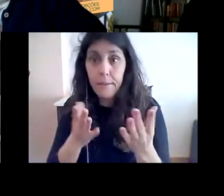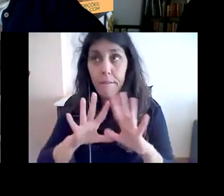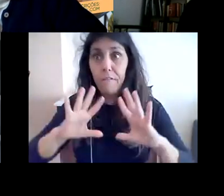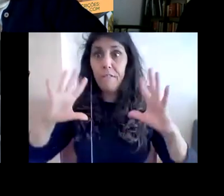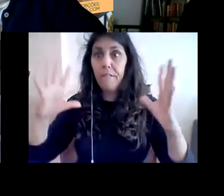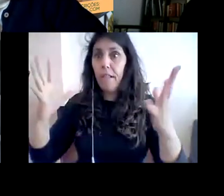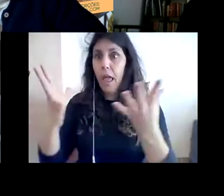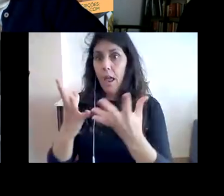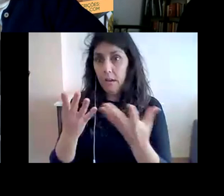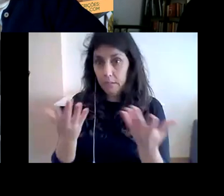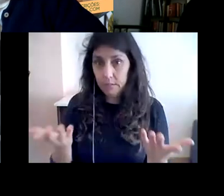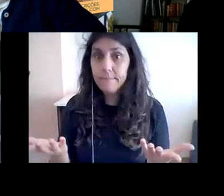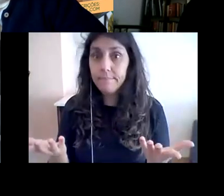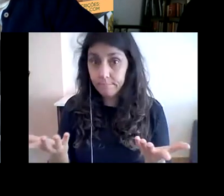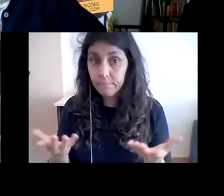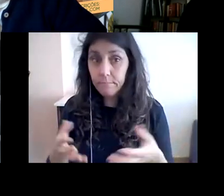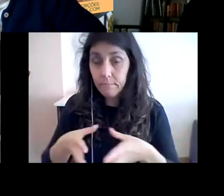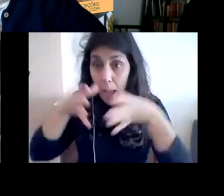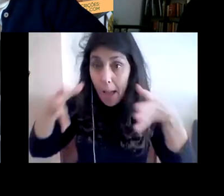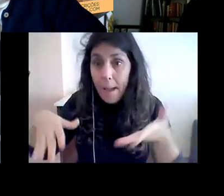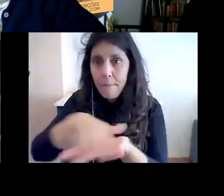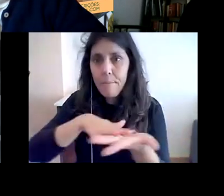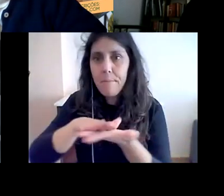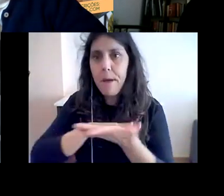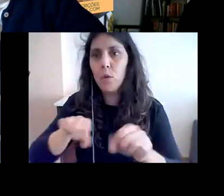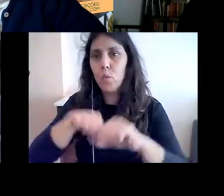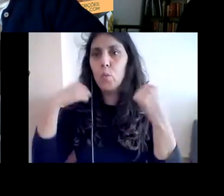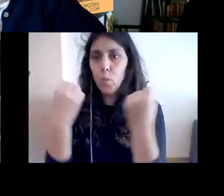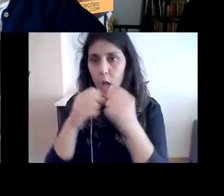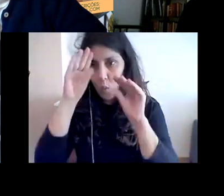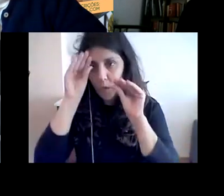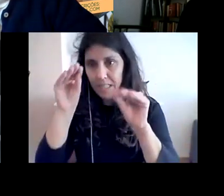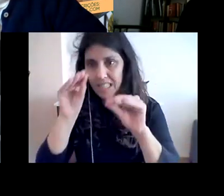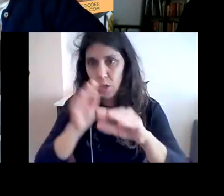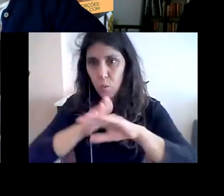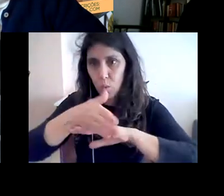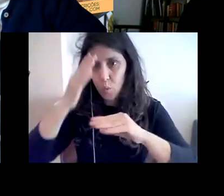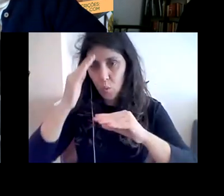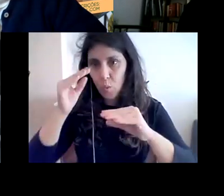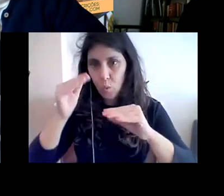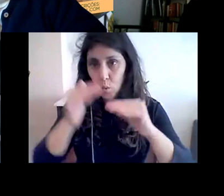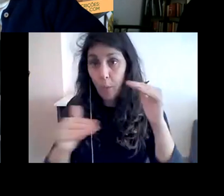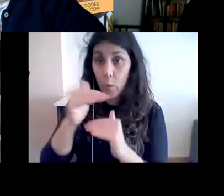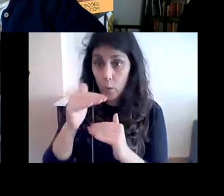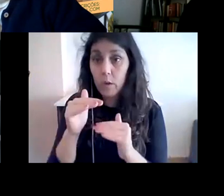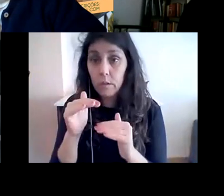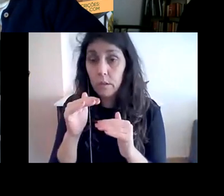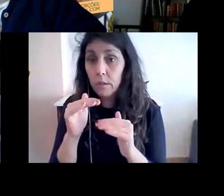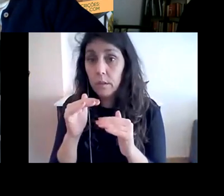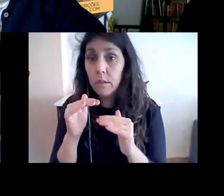lado, alargar a base social do ensino superior, mas é, por outro lado, também,